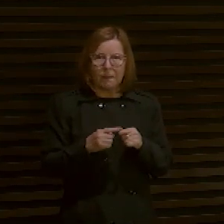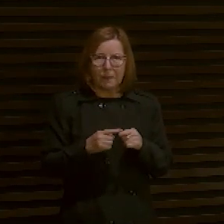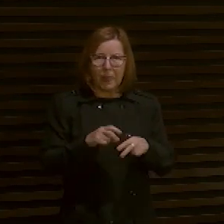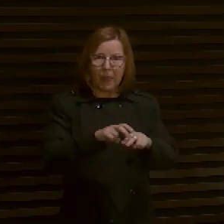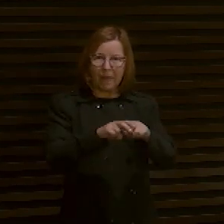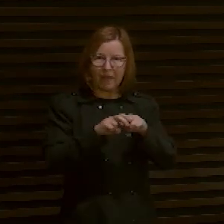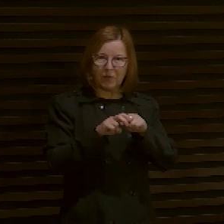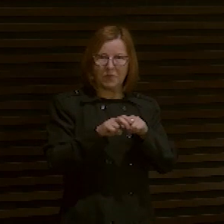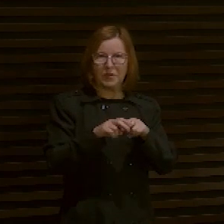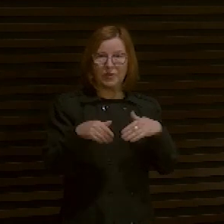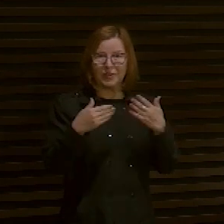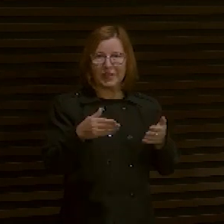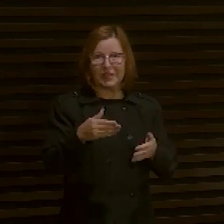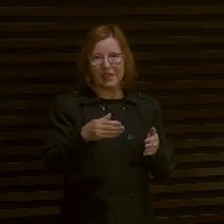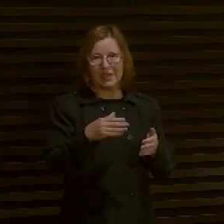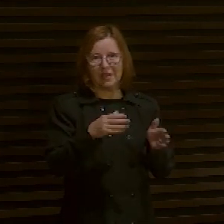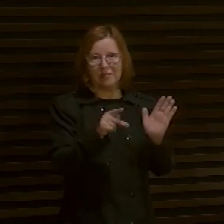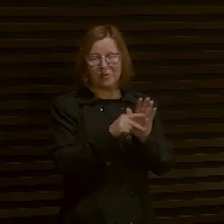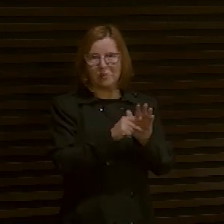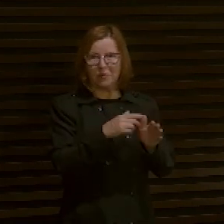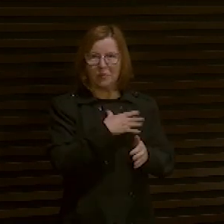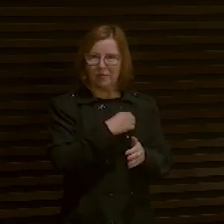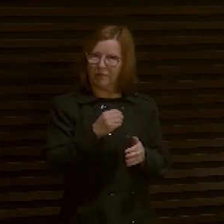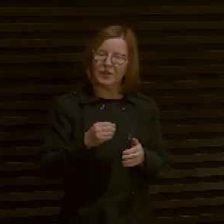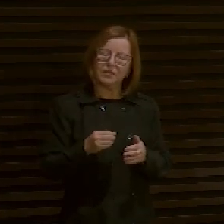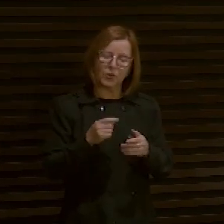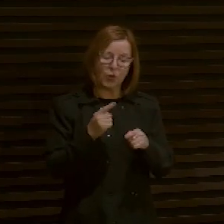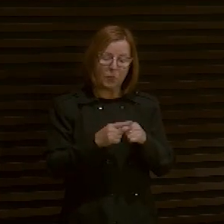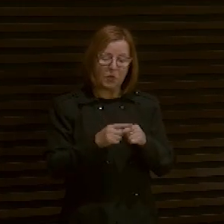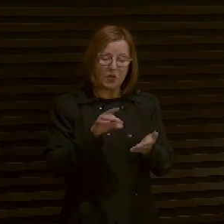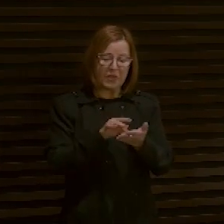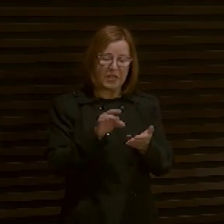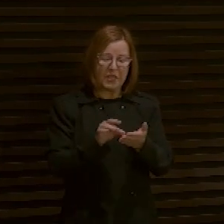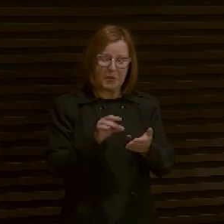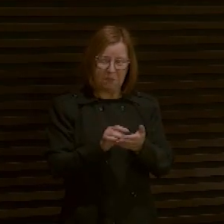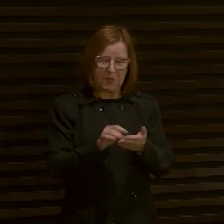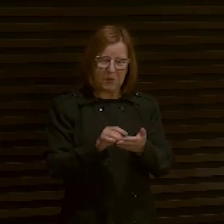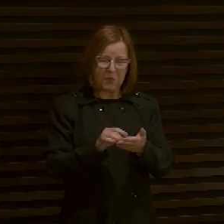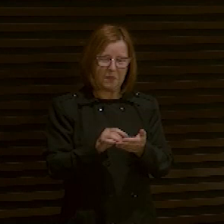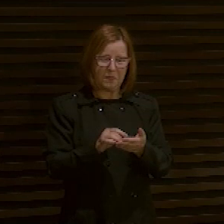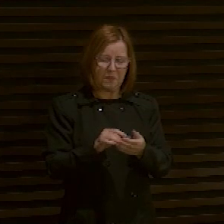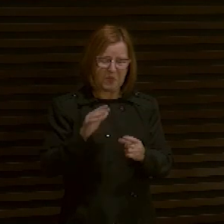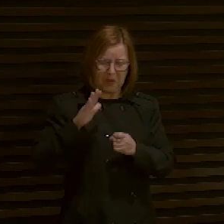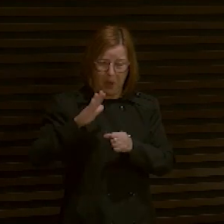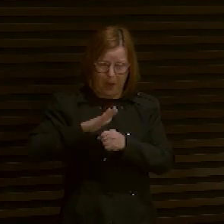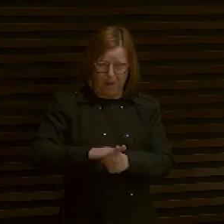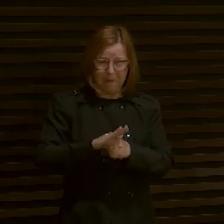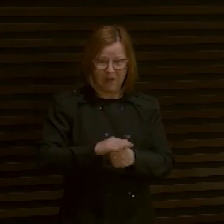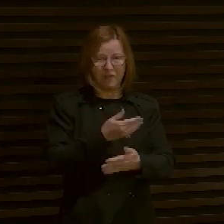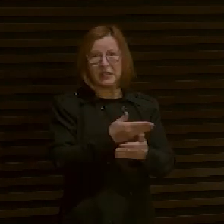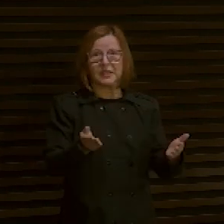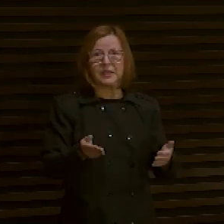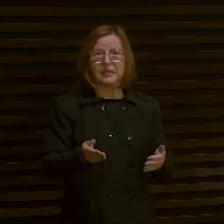os inimigos apertarão vocês em todas as suas cidades. A mais sensível das mulheres e a mais